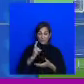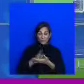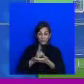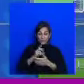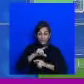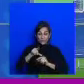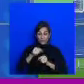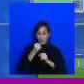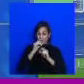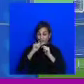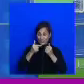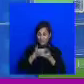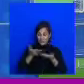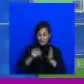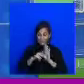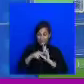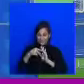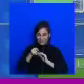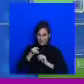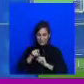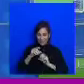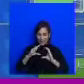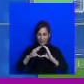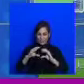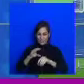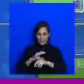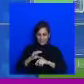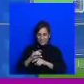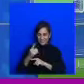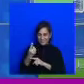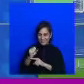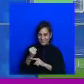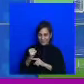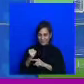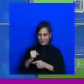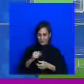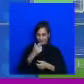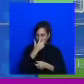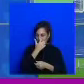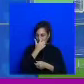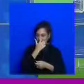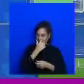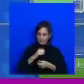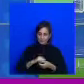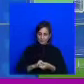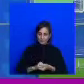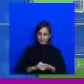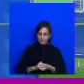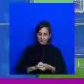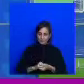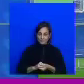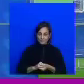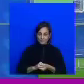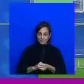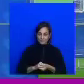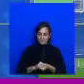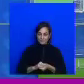Vamos seguir sorteando. Boa sorte para você. Bola cinza, 18. Cinza,